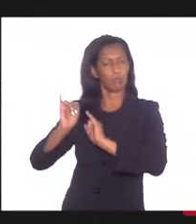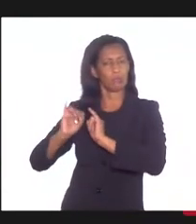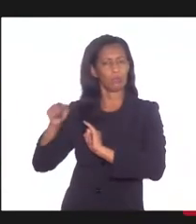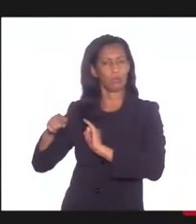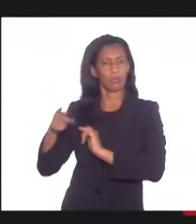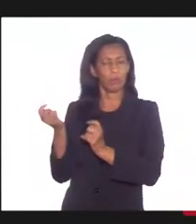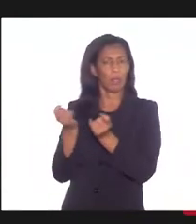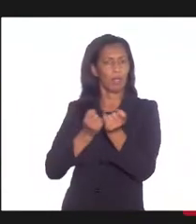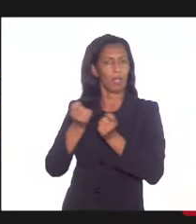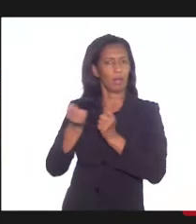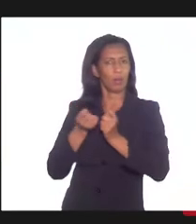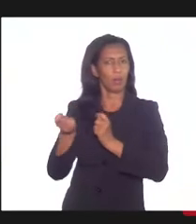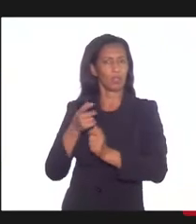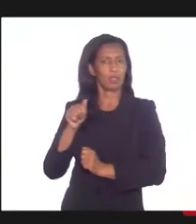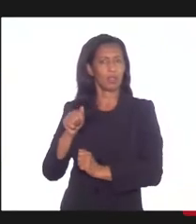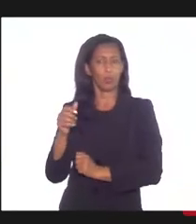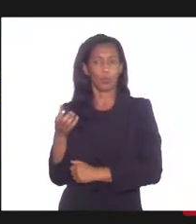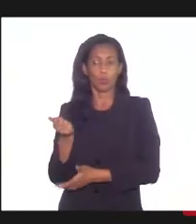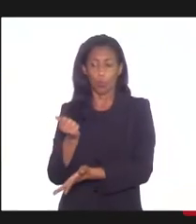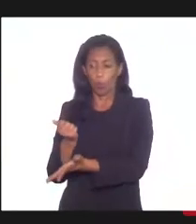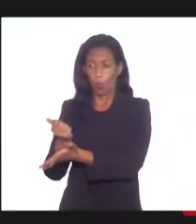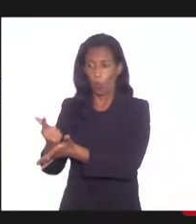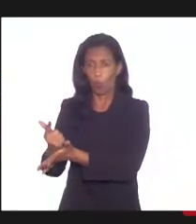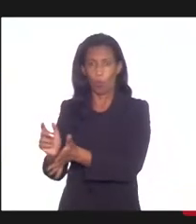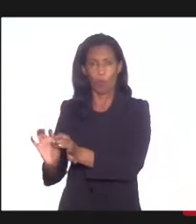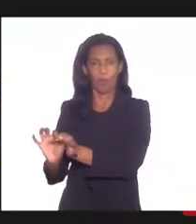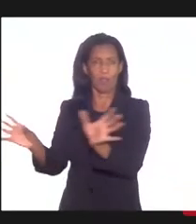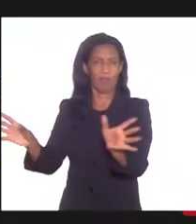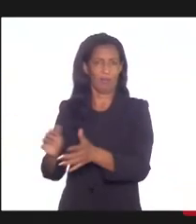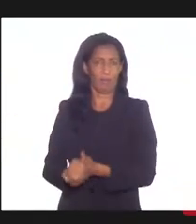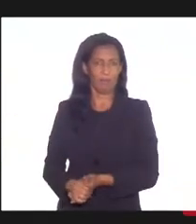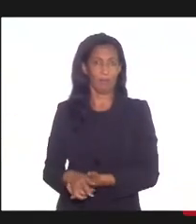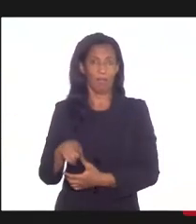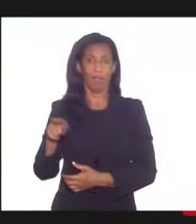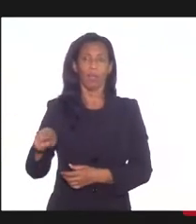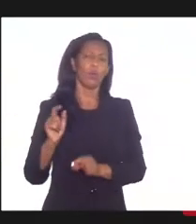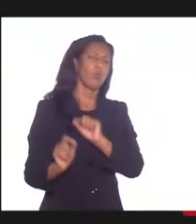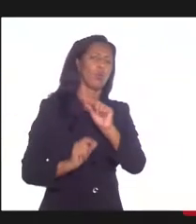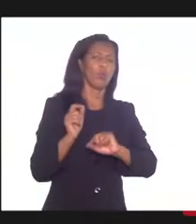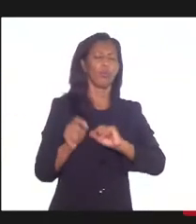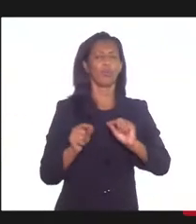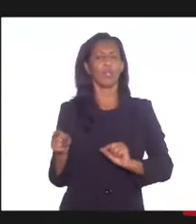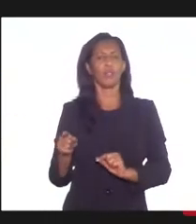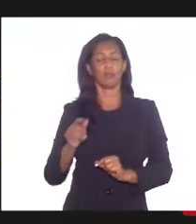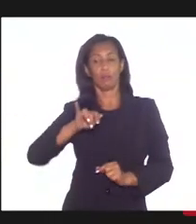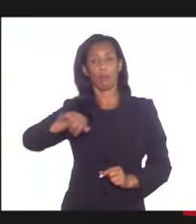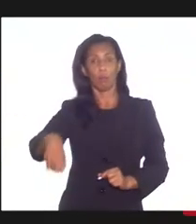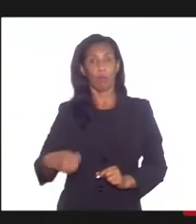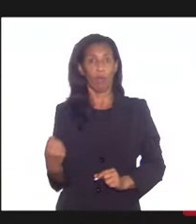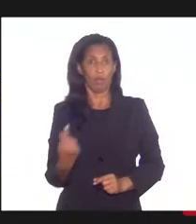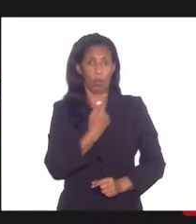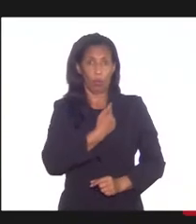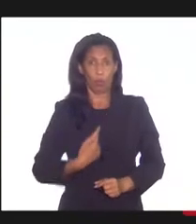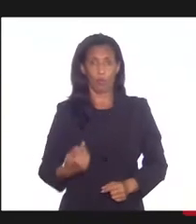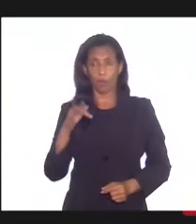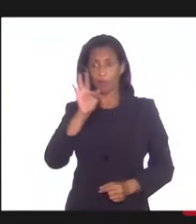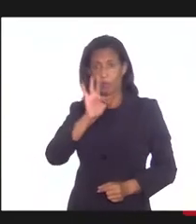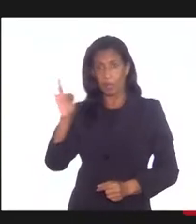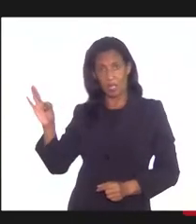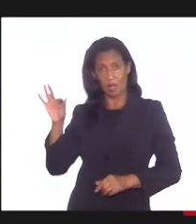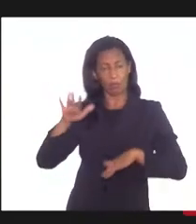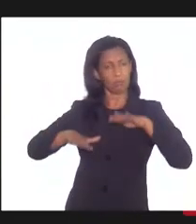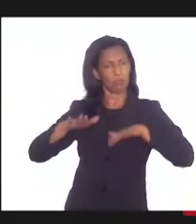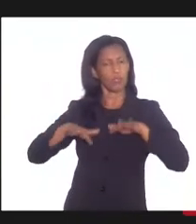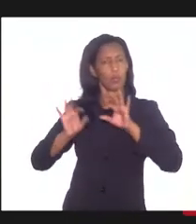a regulação do consumidor livre. O que é isso? É uma possibilidade, eventualmente, que o governo federal, de alguma